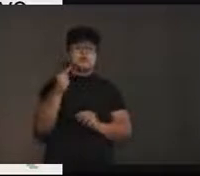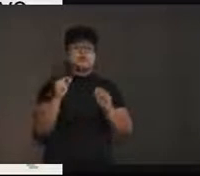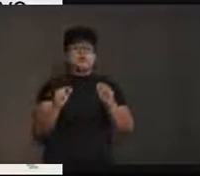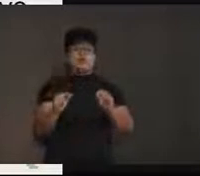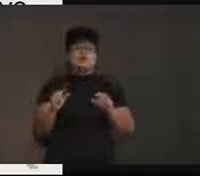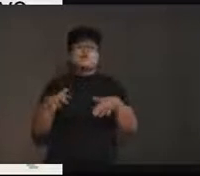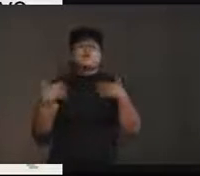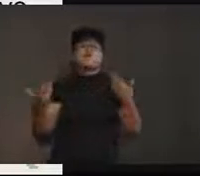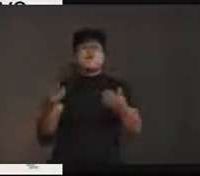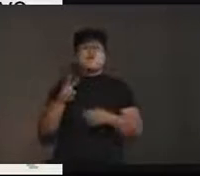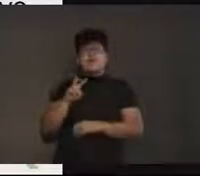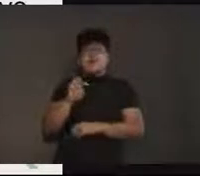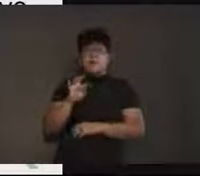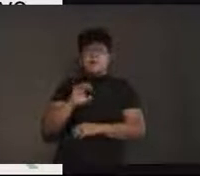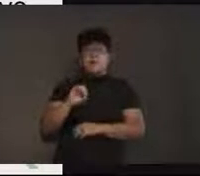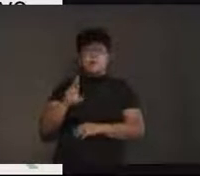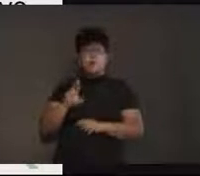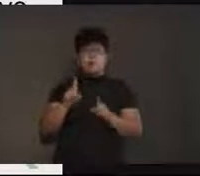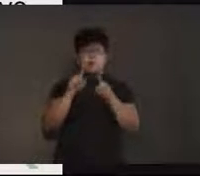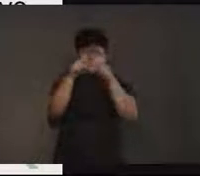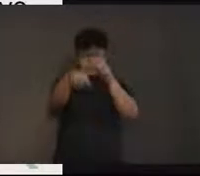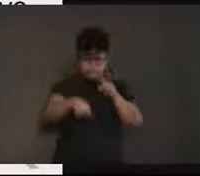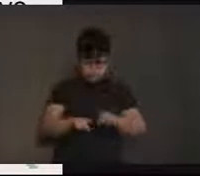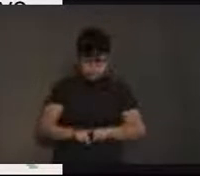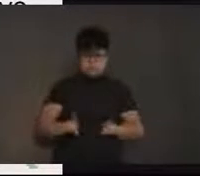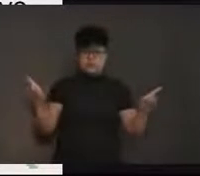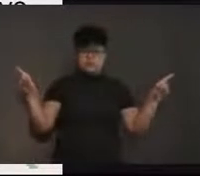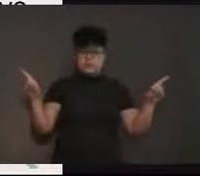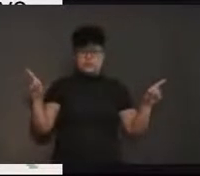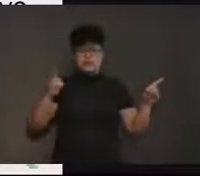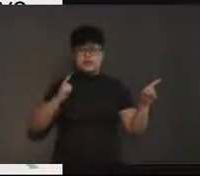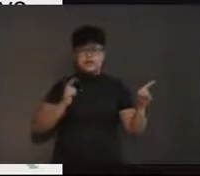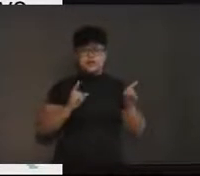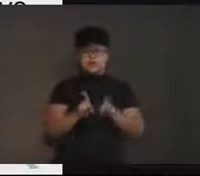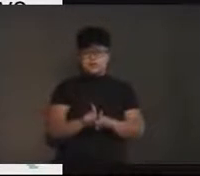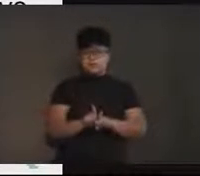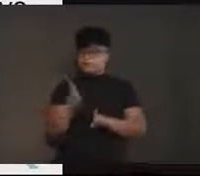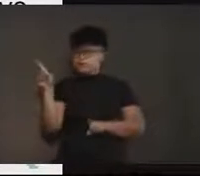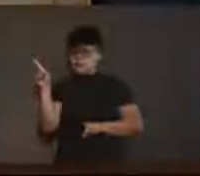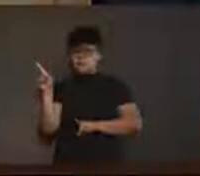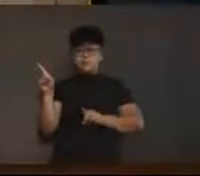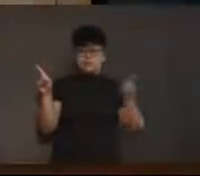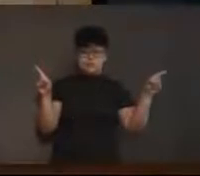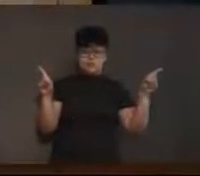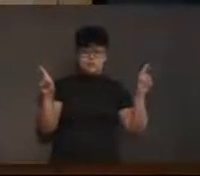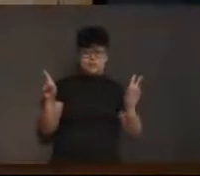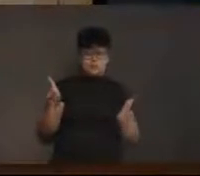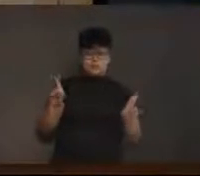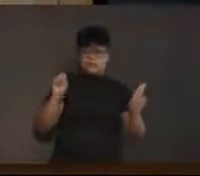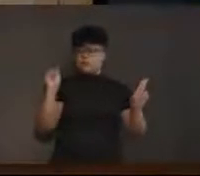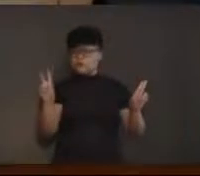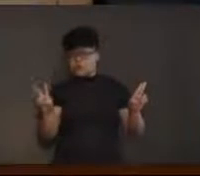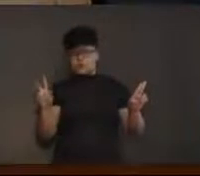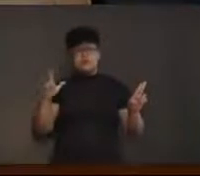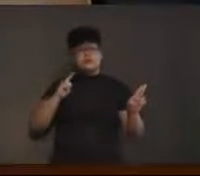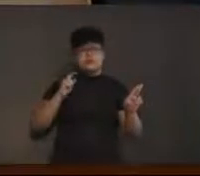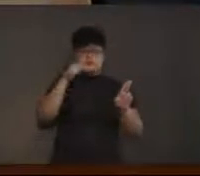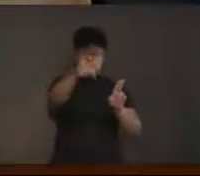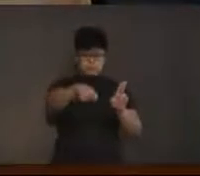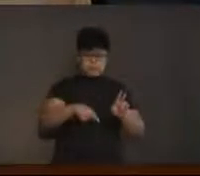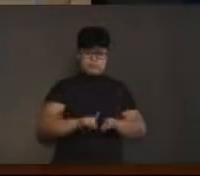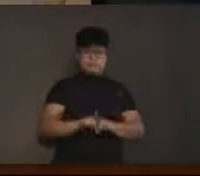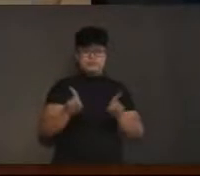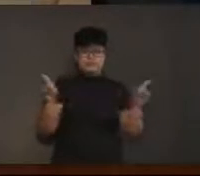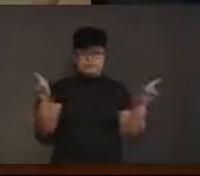vetoriais o IV cada uma representando um feixe de luz que se decompôs quando a luz atravessou o material tipo